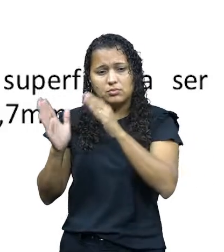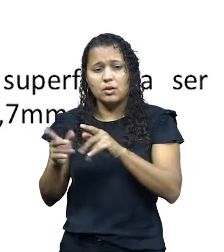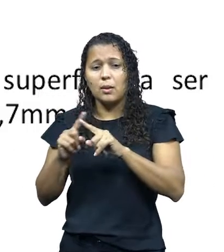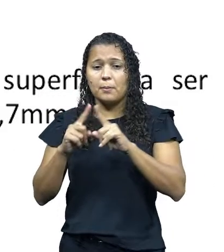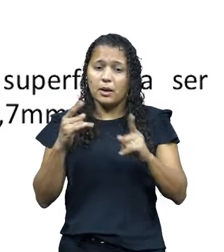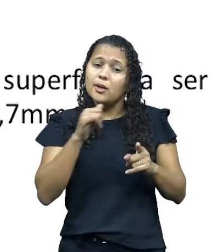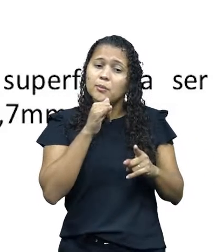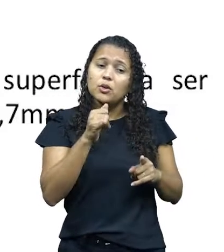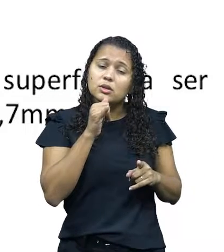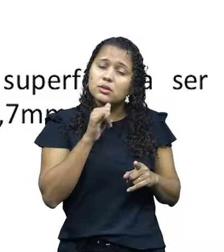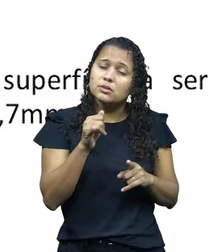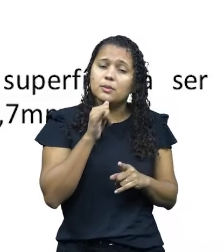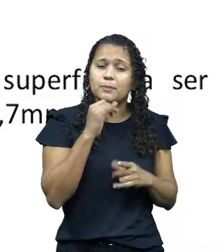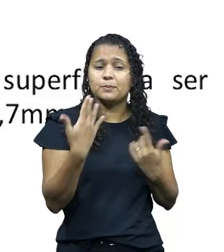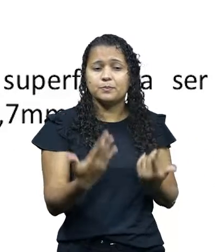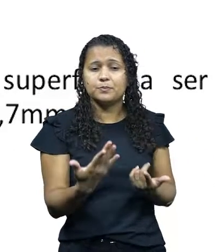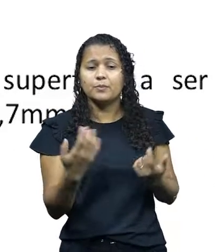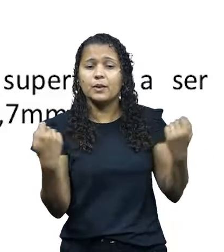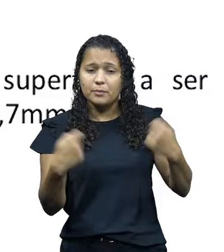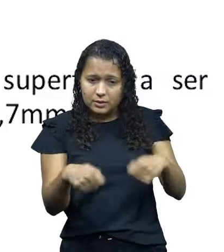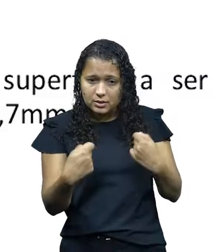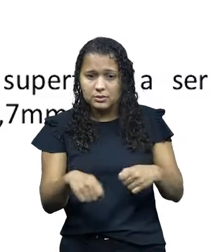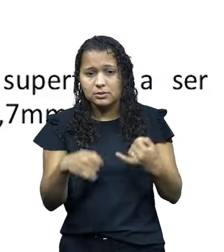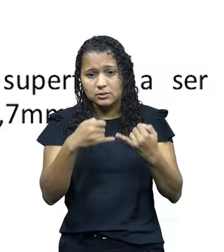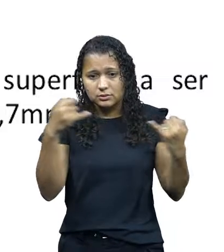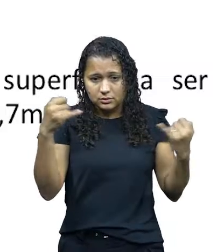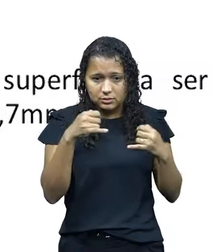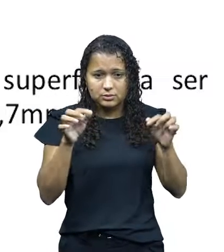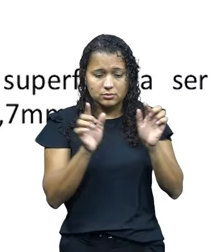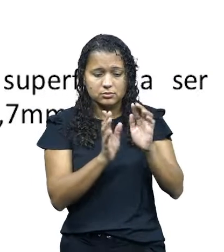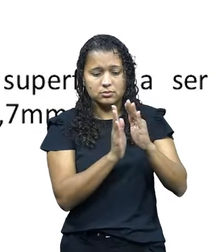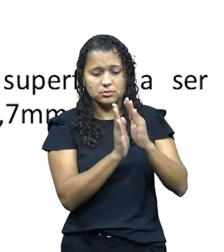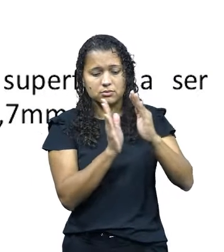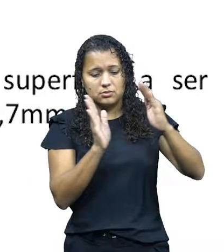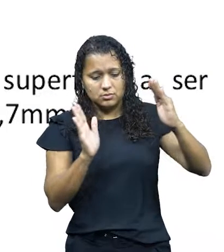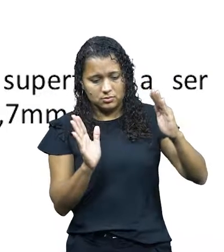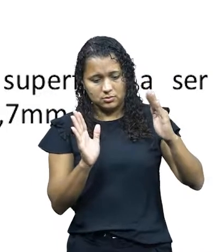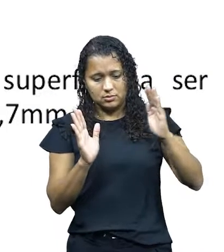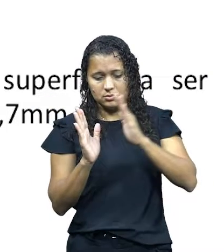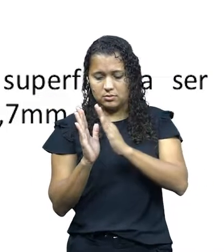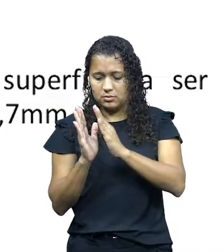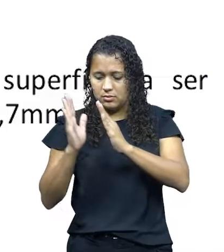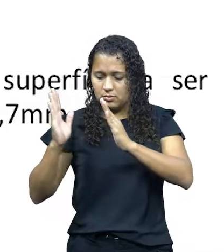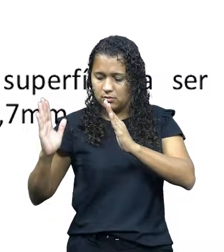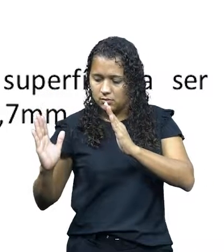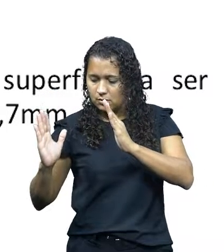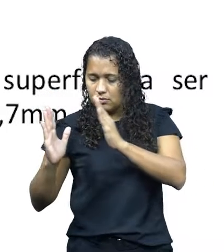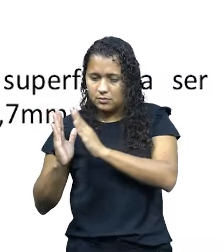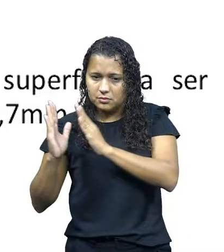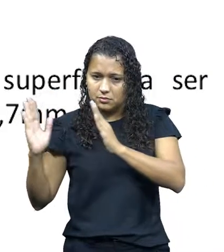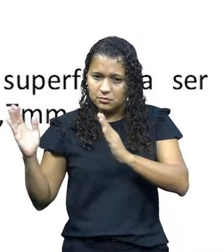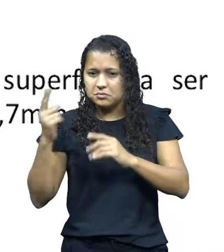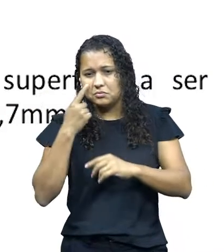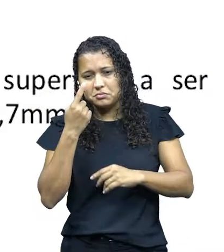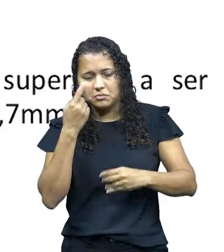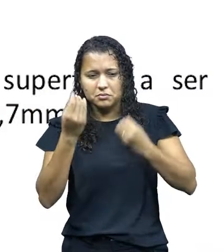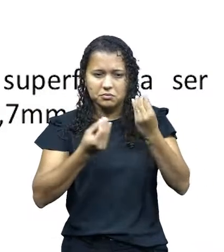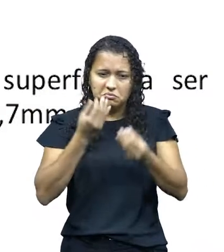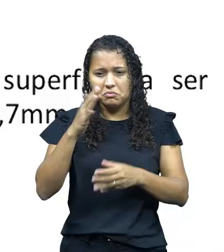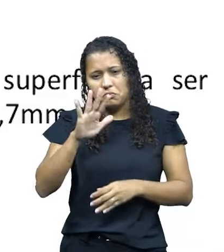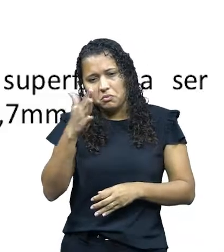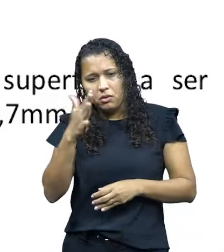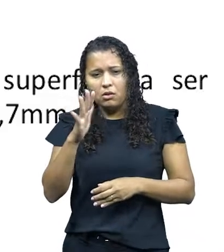mesma direção. Já as achuras, elas devem ser espaçadas de acordo com a superfície a